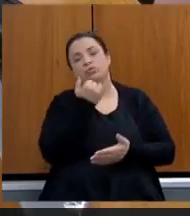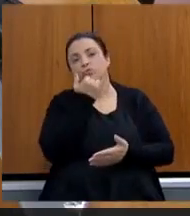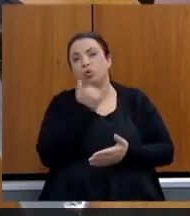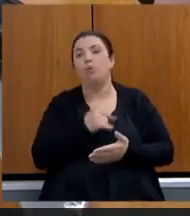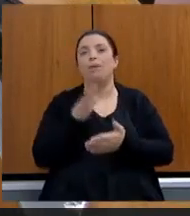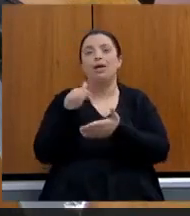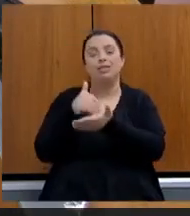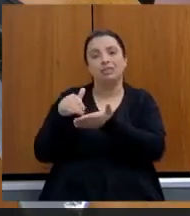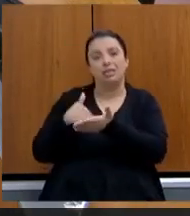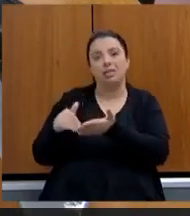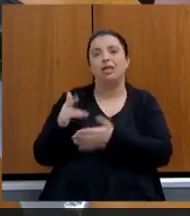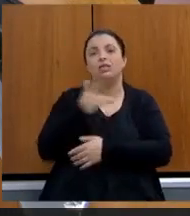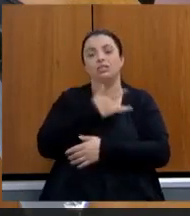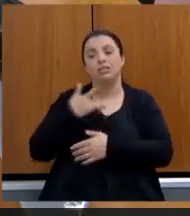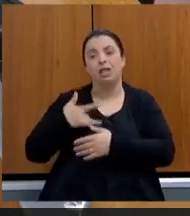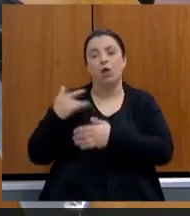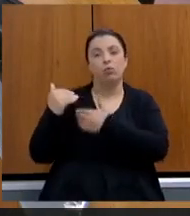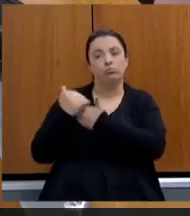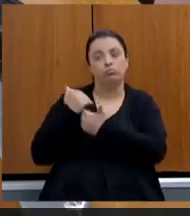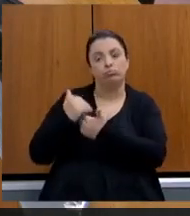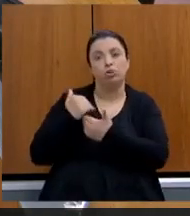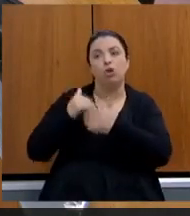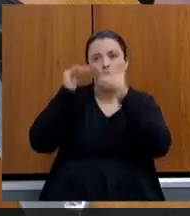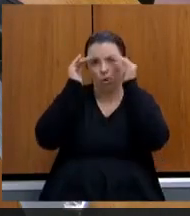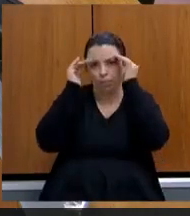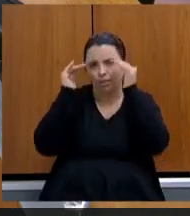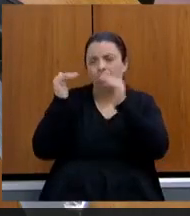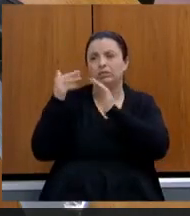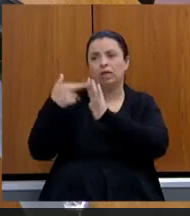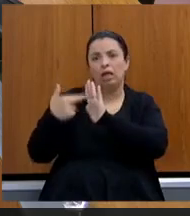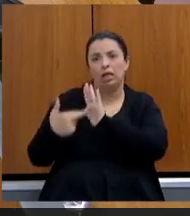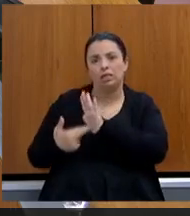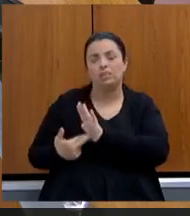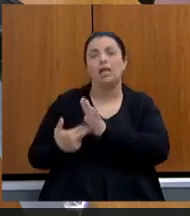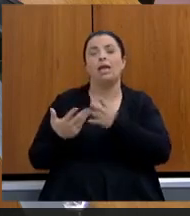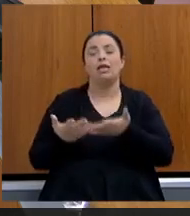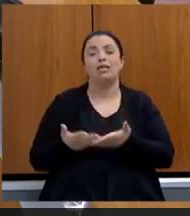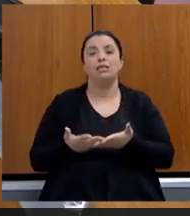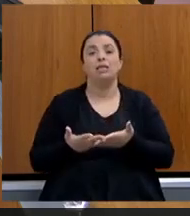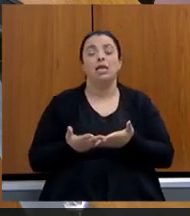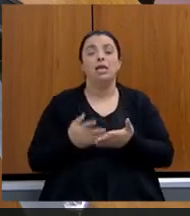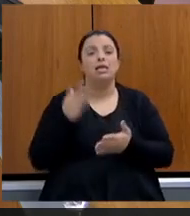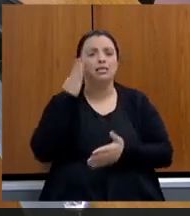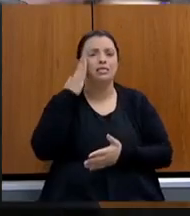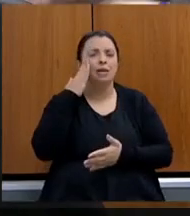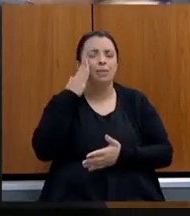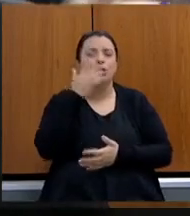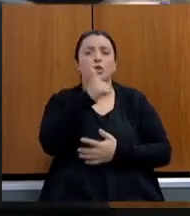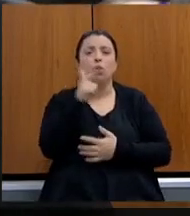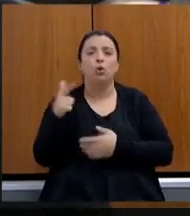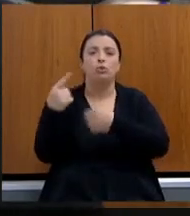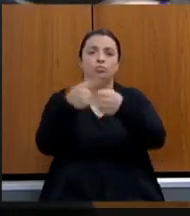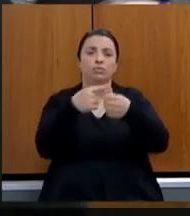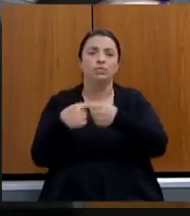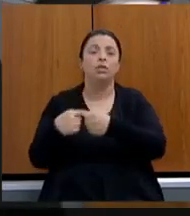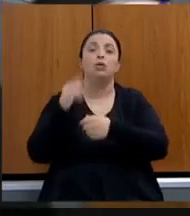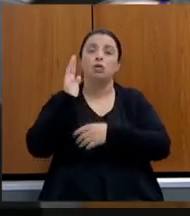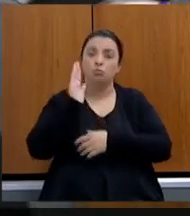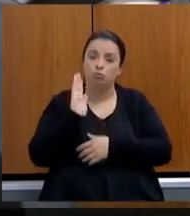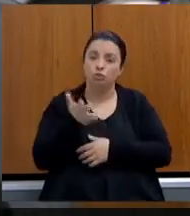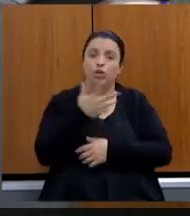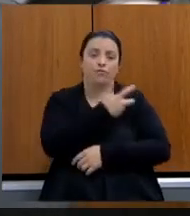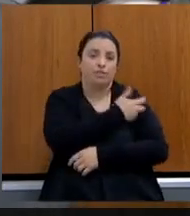questões epidemiológicos nessa consciência também que a totalidade dos municípios já iniciou de Minas Gerais já iniciou a vacinação